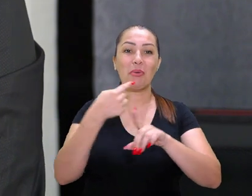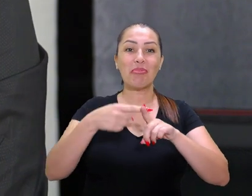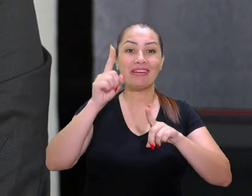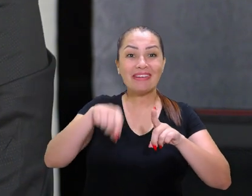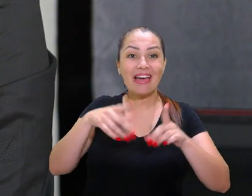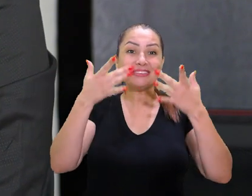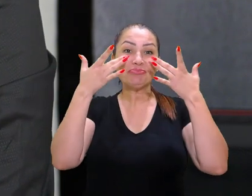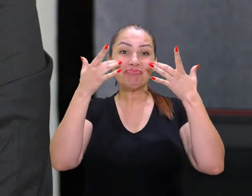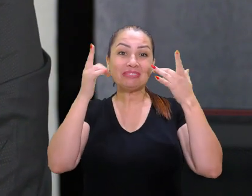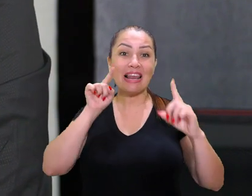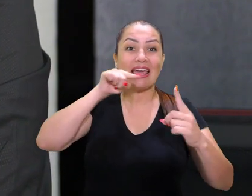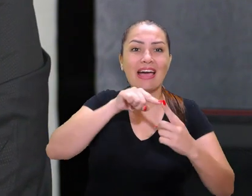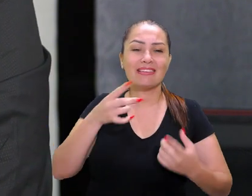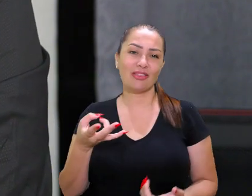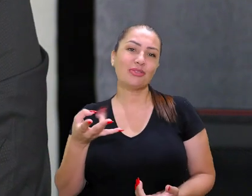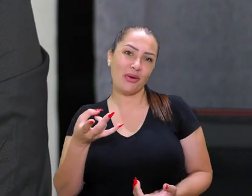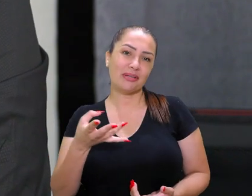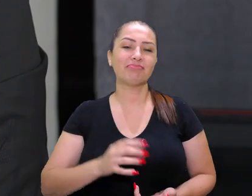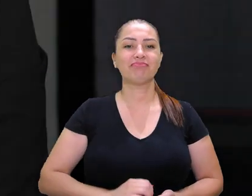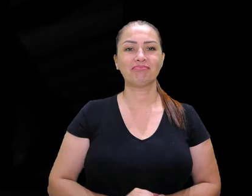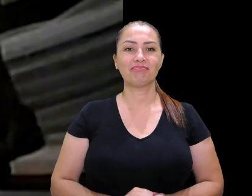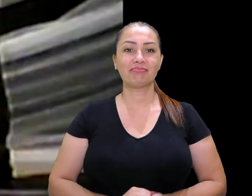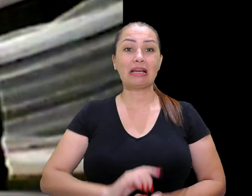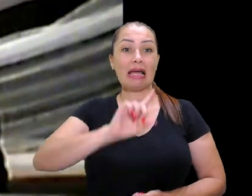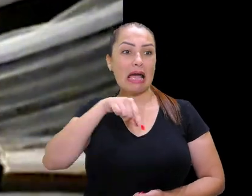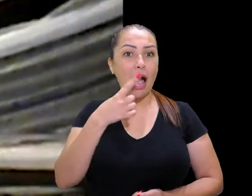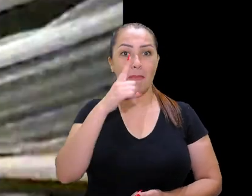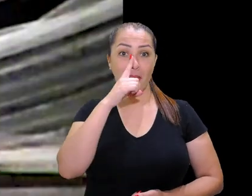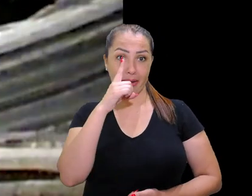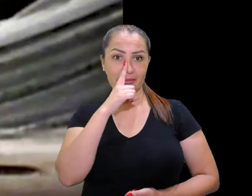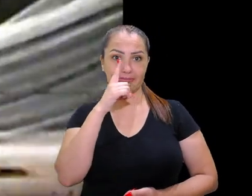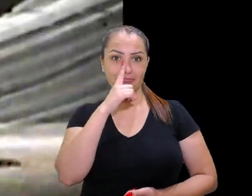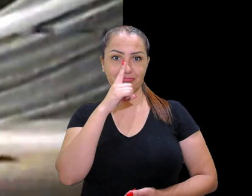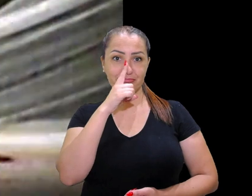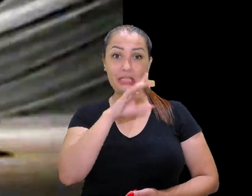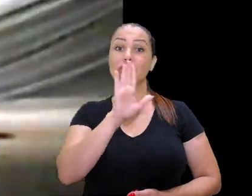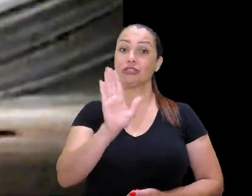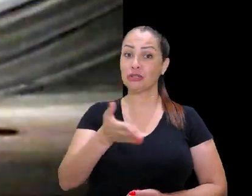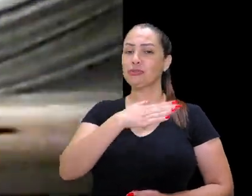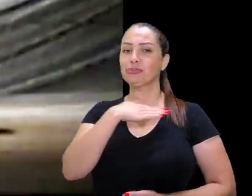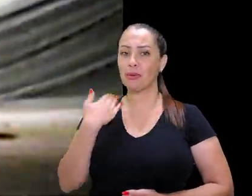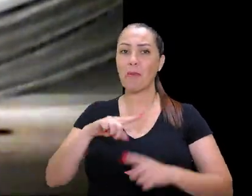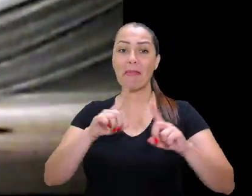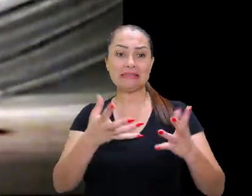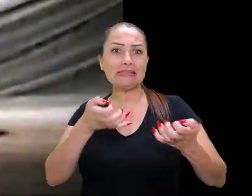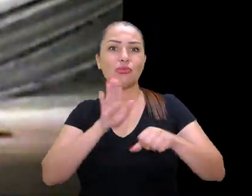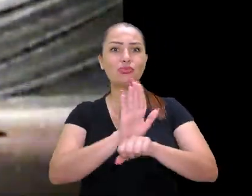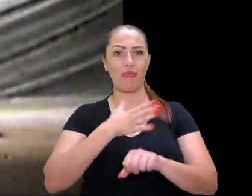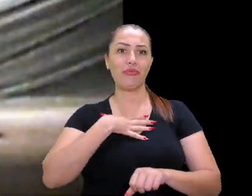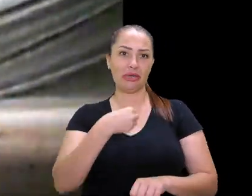peça relacionada a drogas, né? Era uma mãe, né, desencarnada, mas que queria ajudar aquele